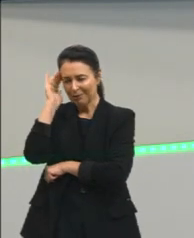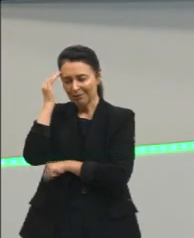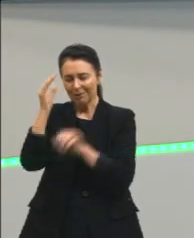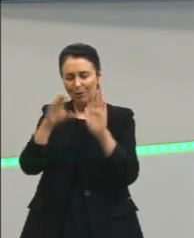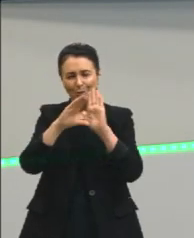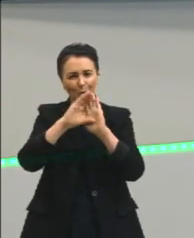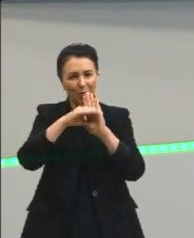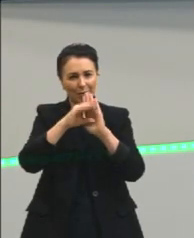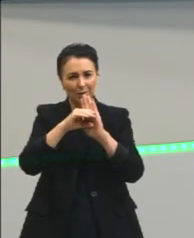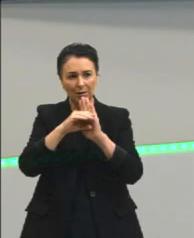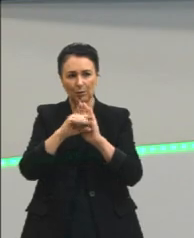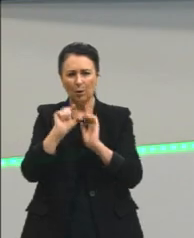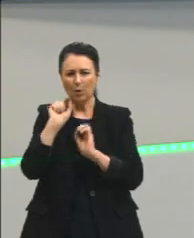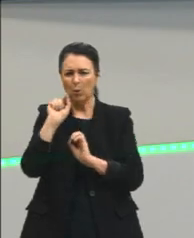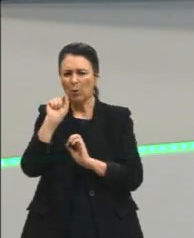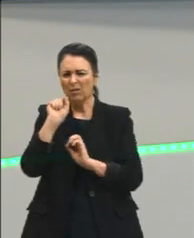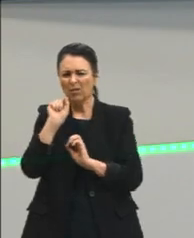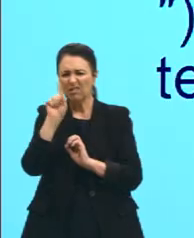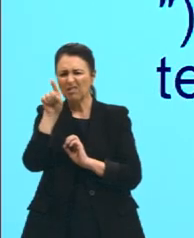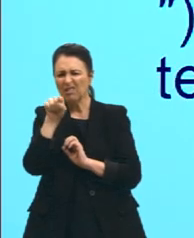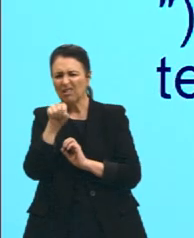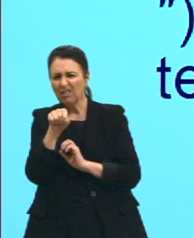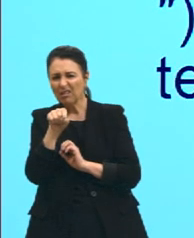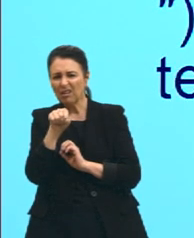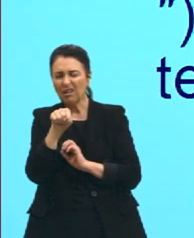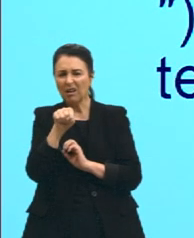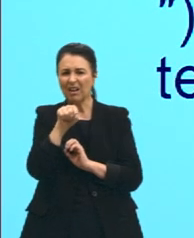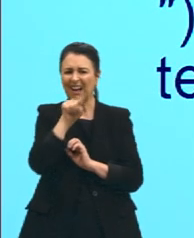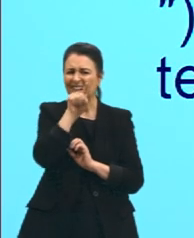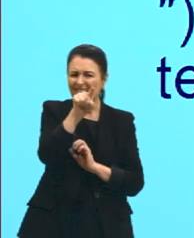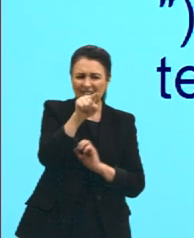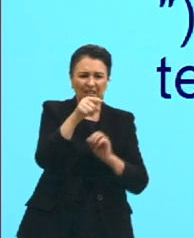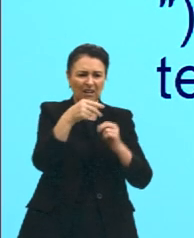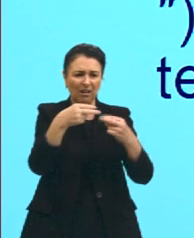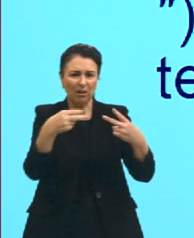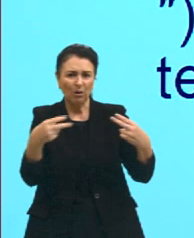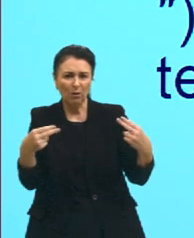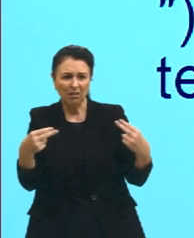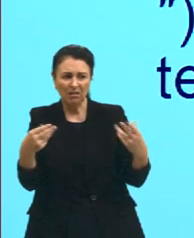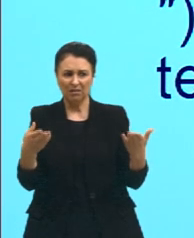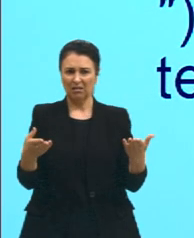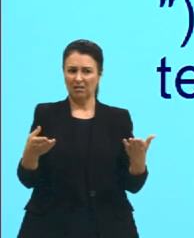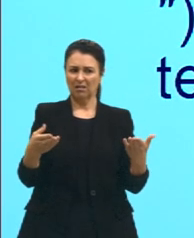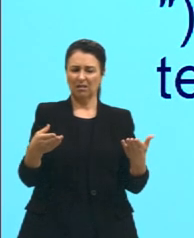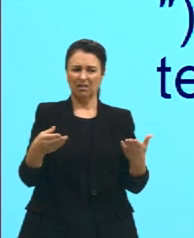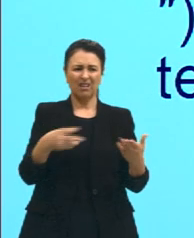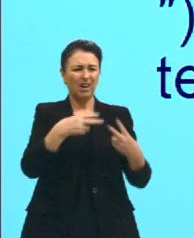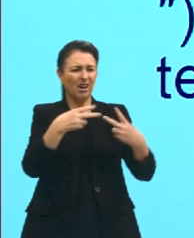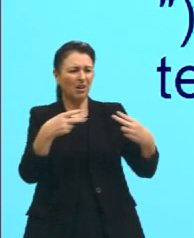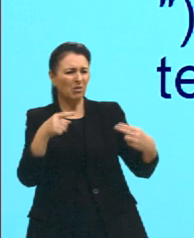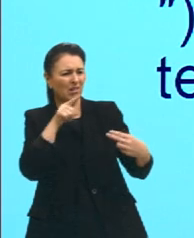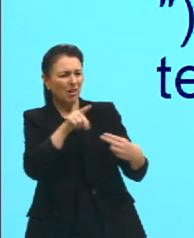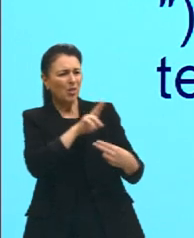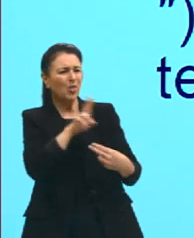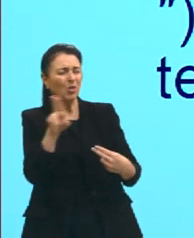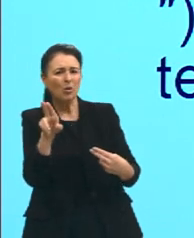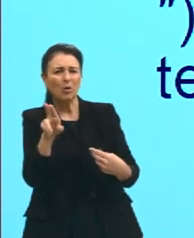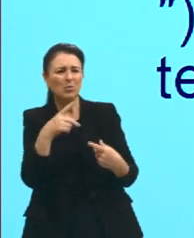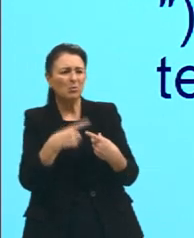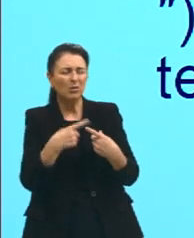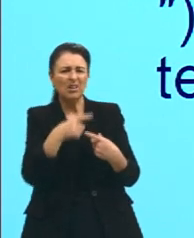ou o que são aquelas coisas então vocês vão me ouvirdes é isso muitas vezes ao longo das nossas